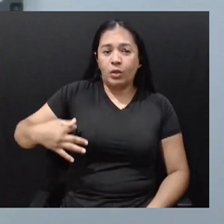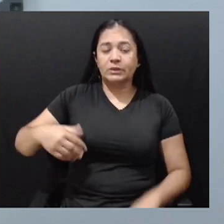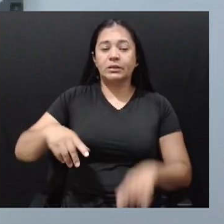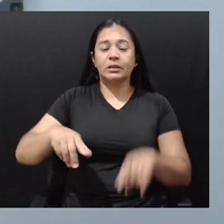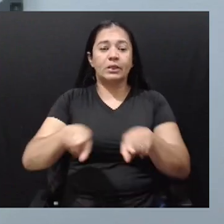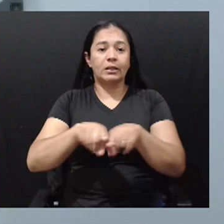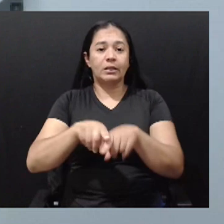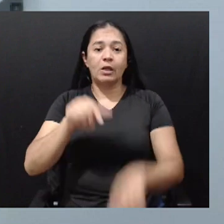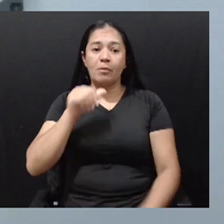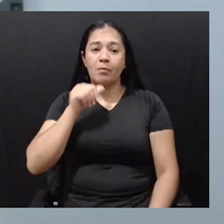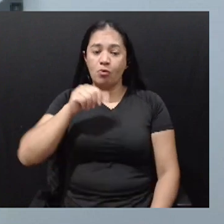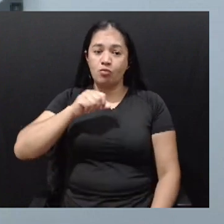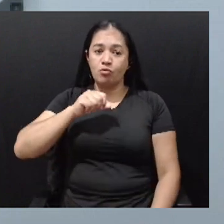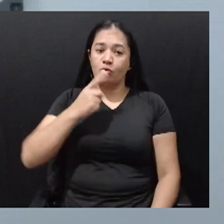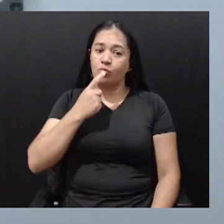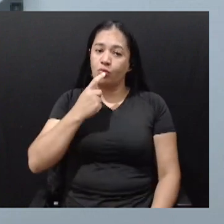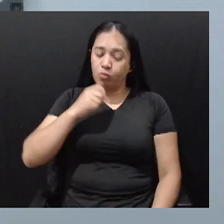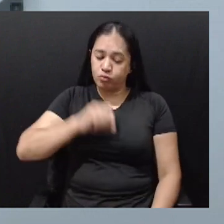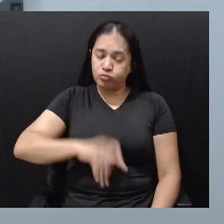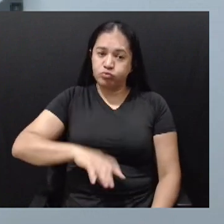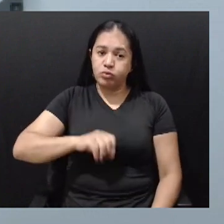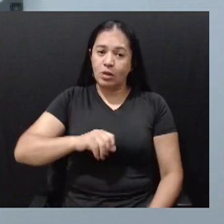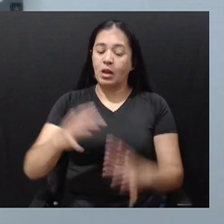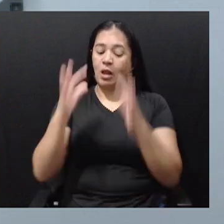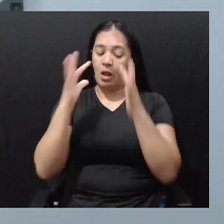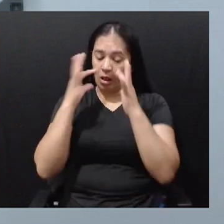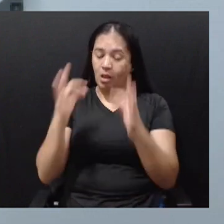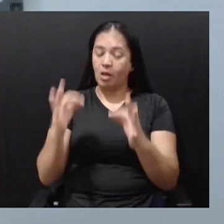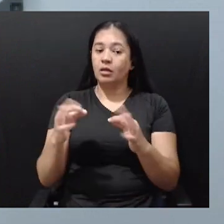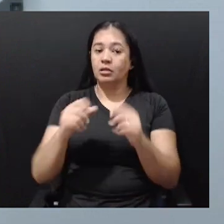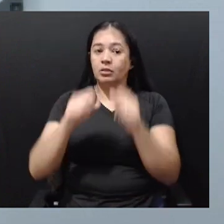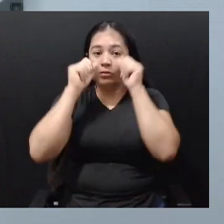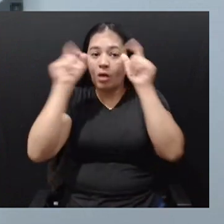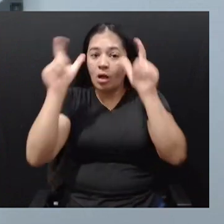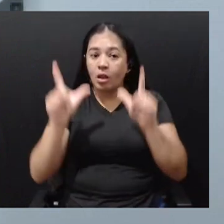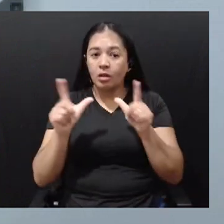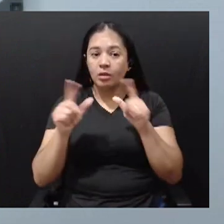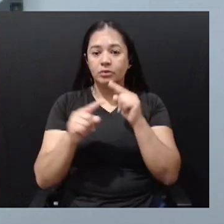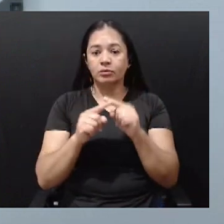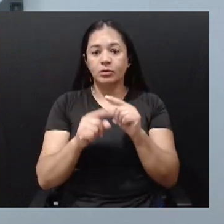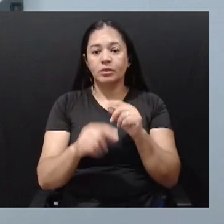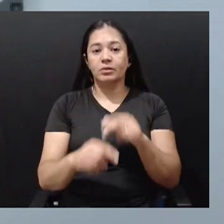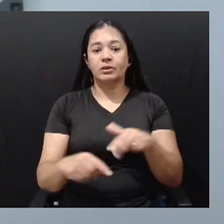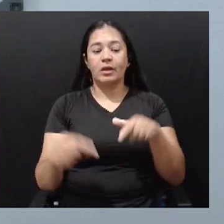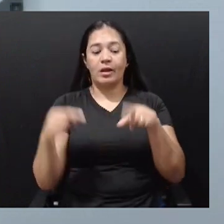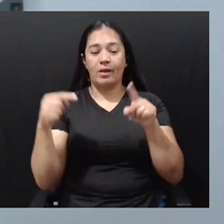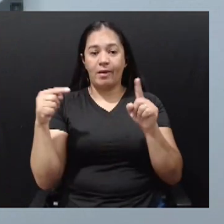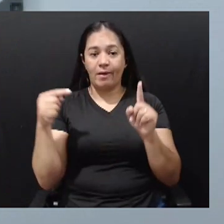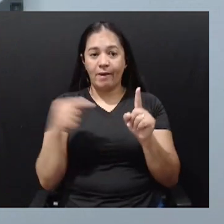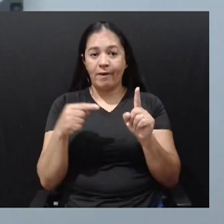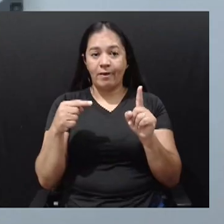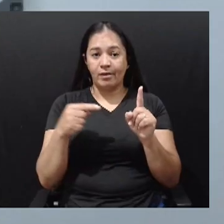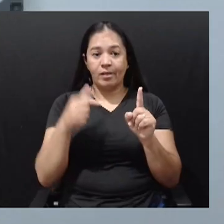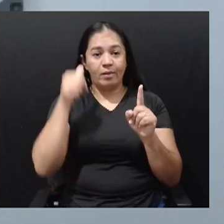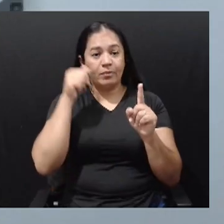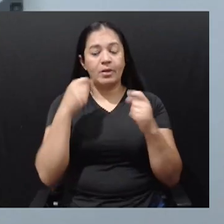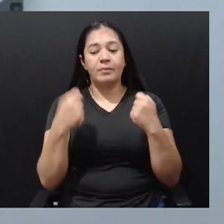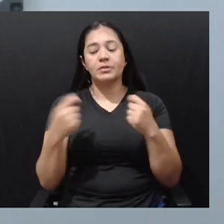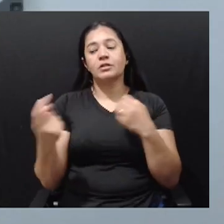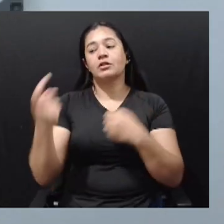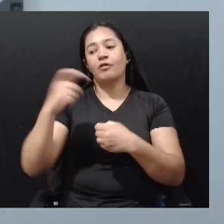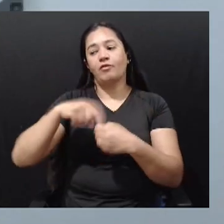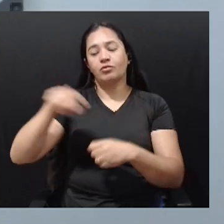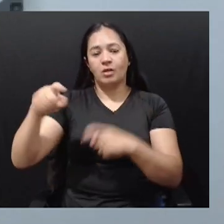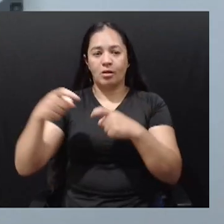são sinais de alerta que fazem com que essa cliente tenha que voltar para o seu médico para fazer uma nova